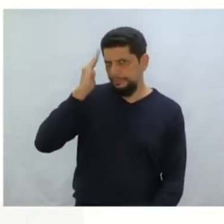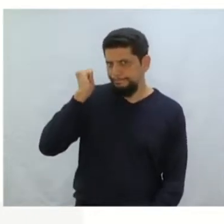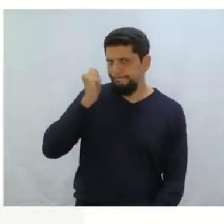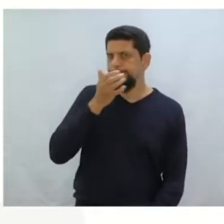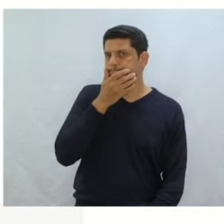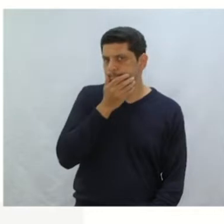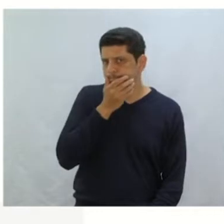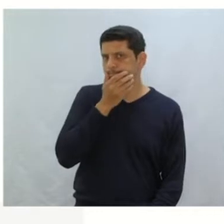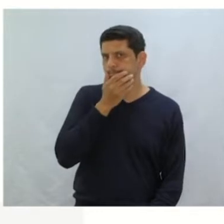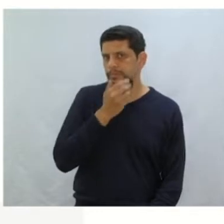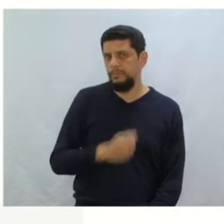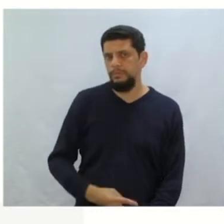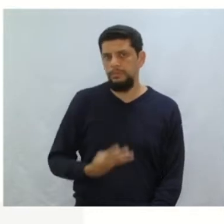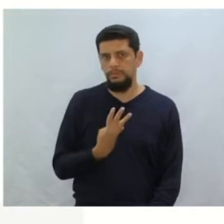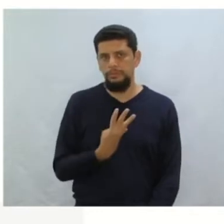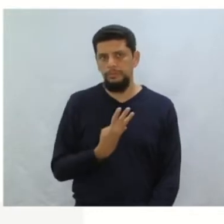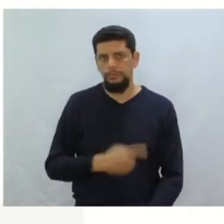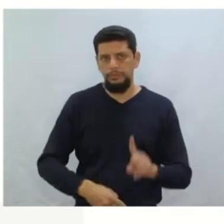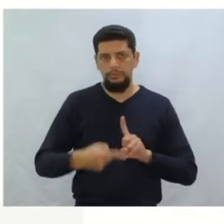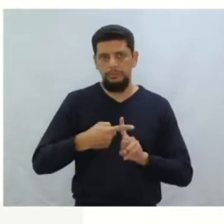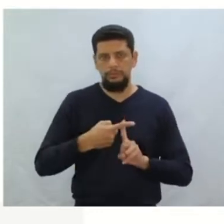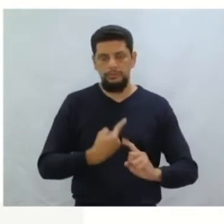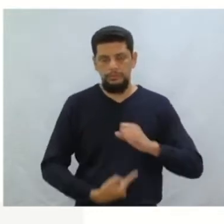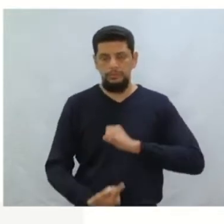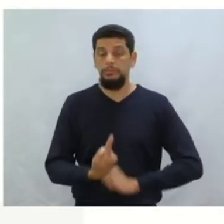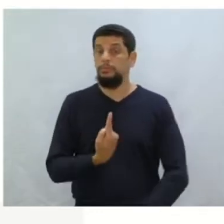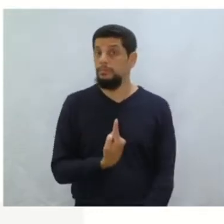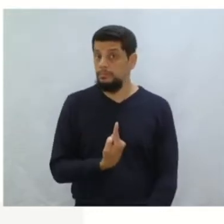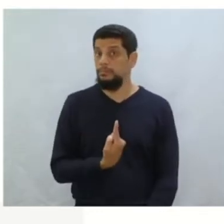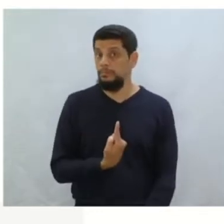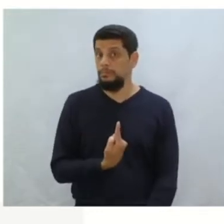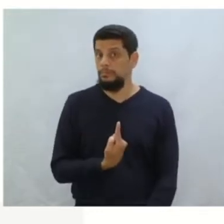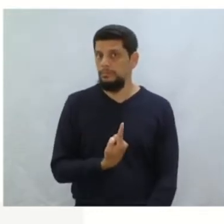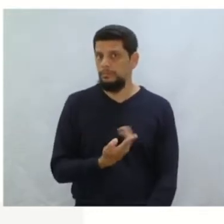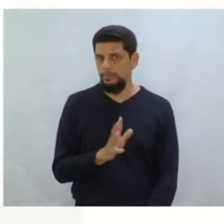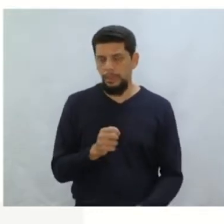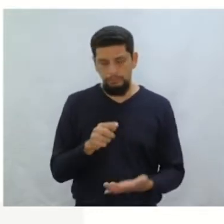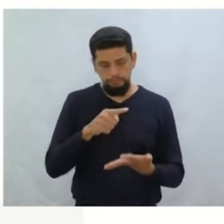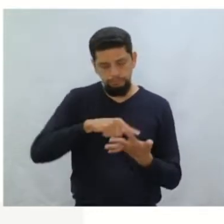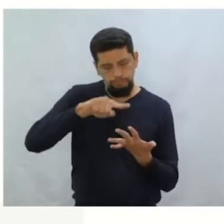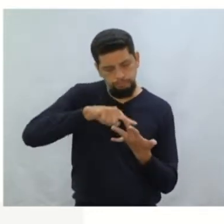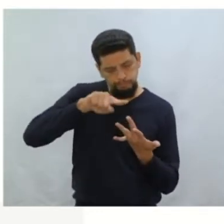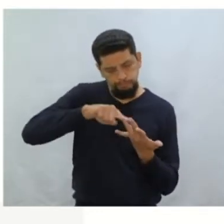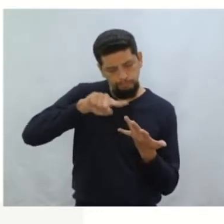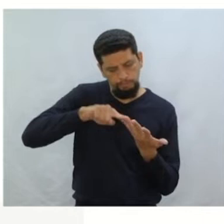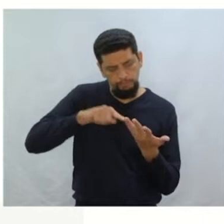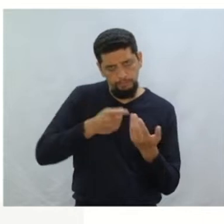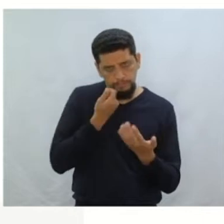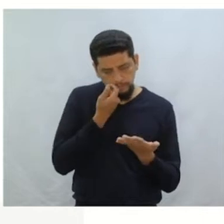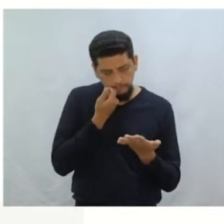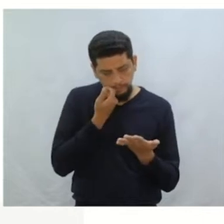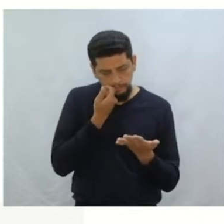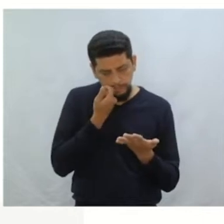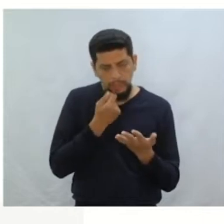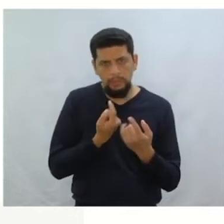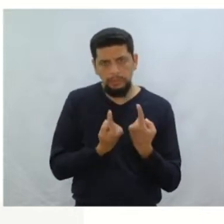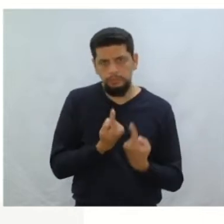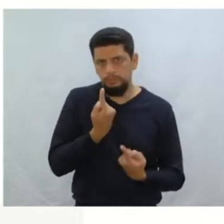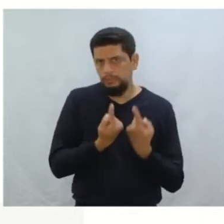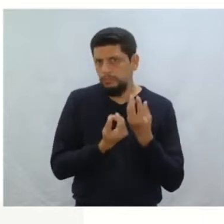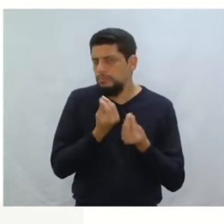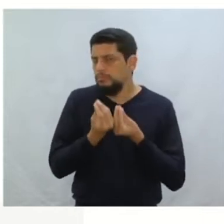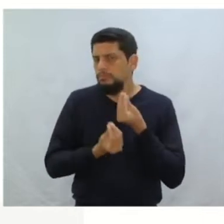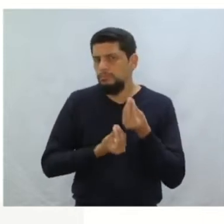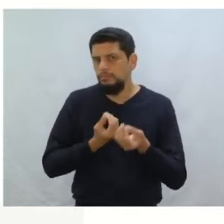Será que você já sabe? 3 mais 1. Você pode fazer com os dedinhos ou com o